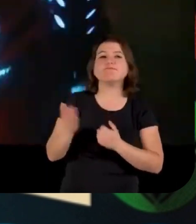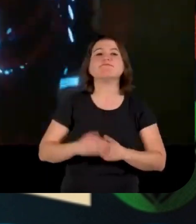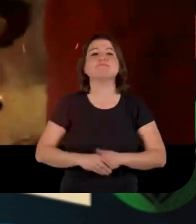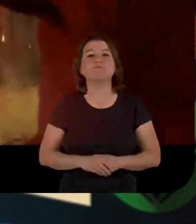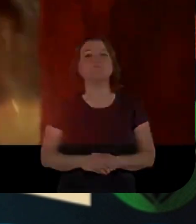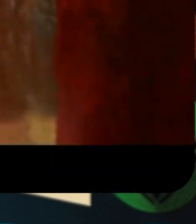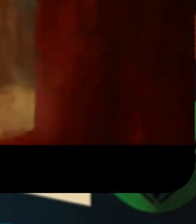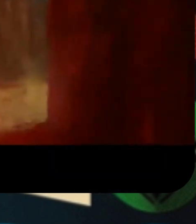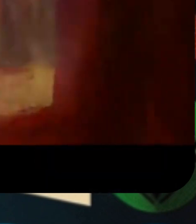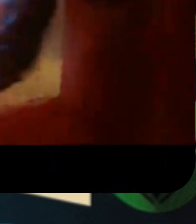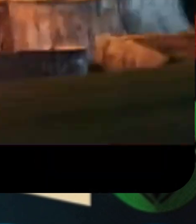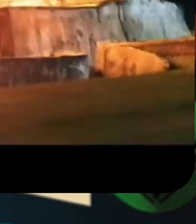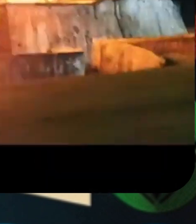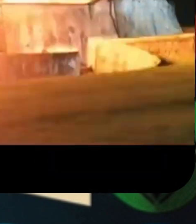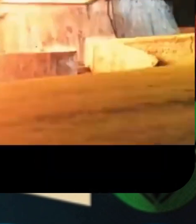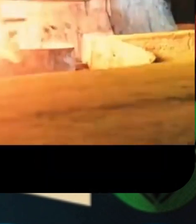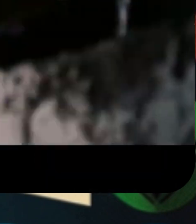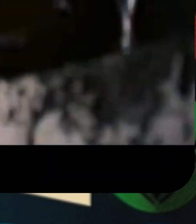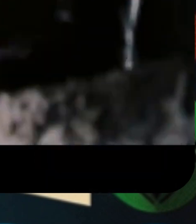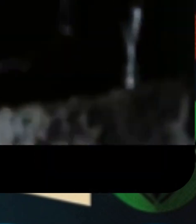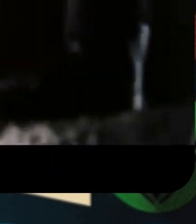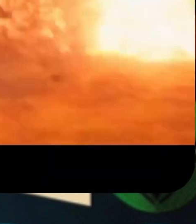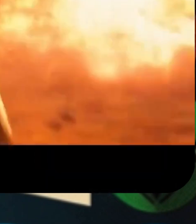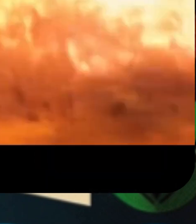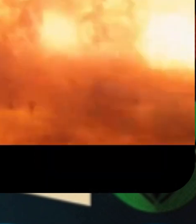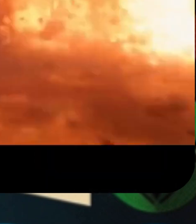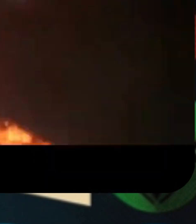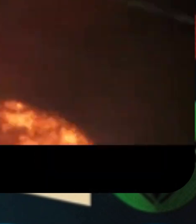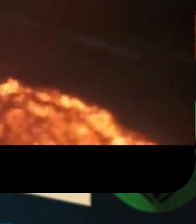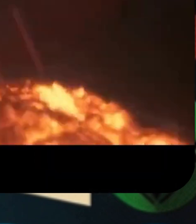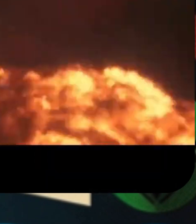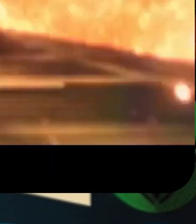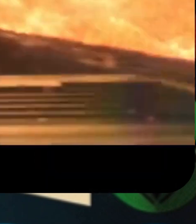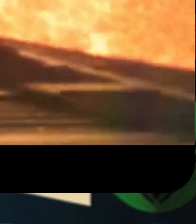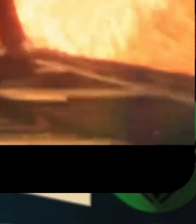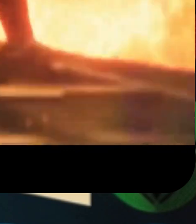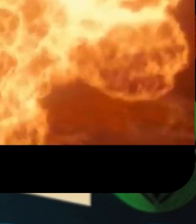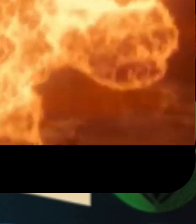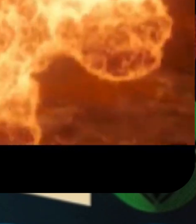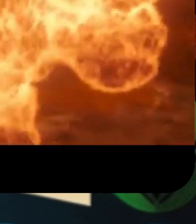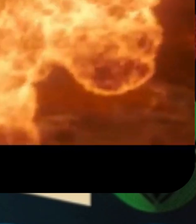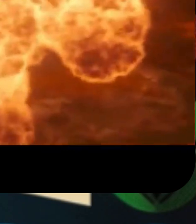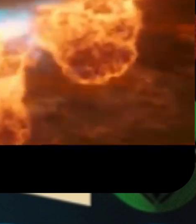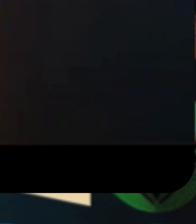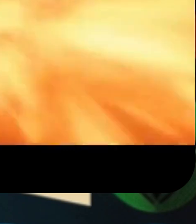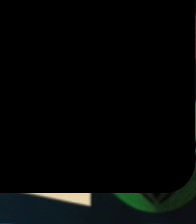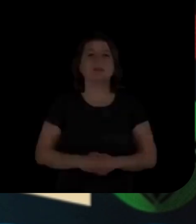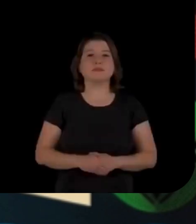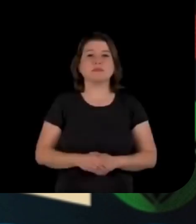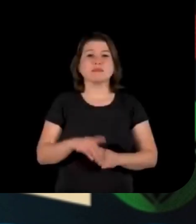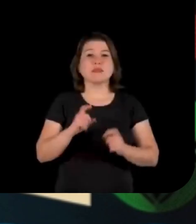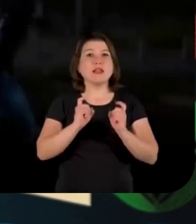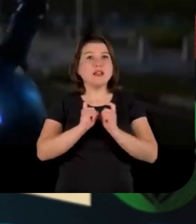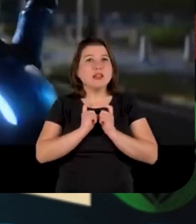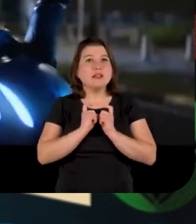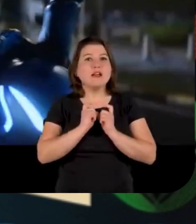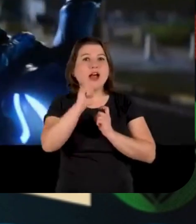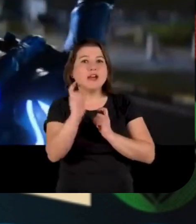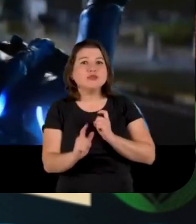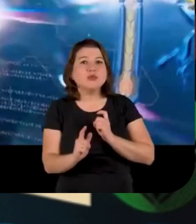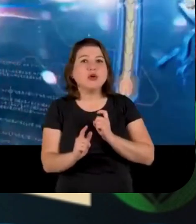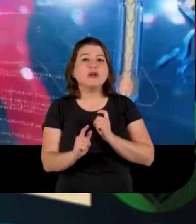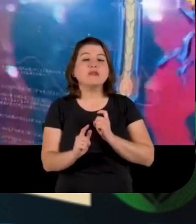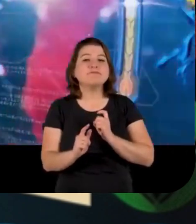robôs, dos robôzinhos ali e tal, que a armadura identifica, muda. E tem uma voz que fala com ele,